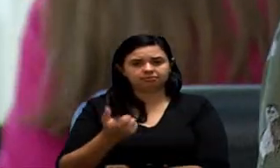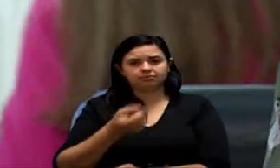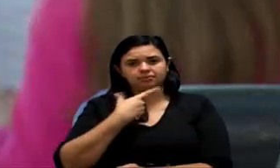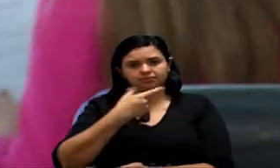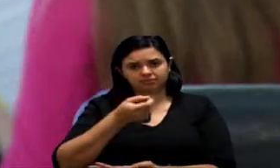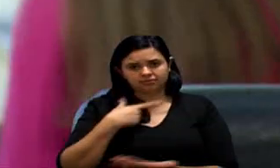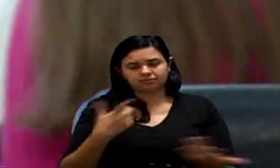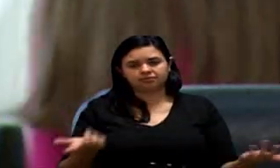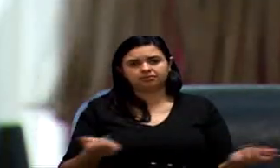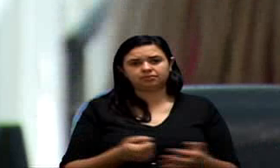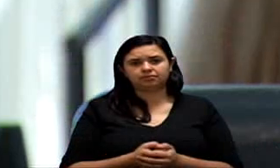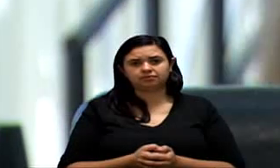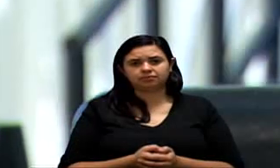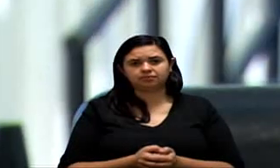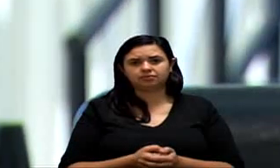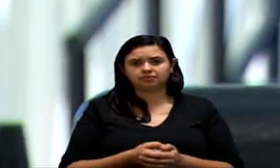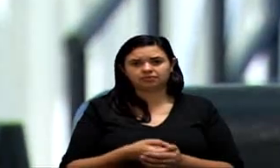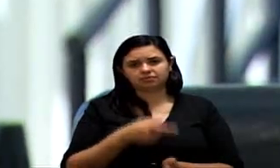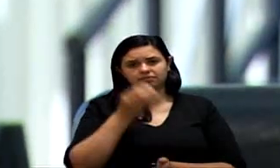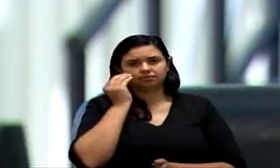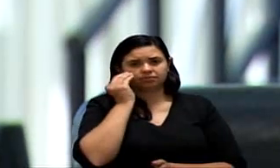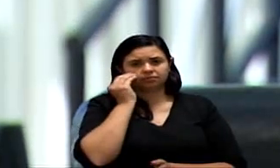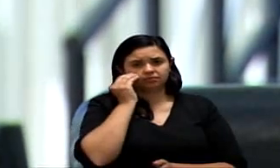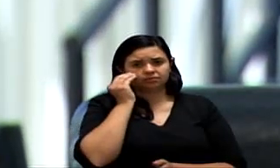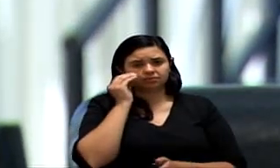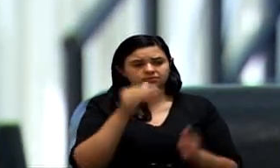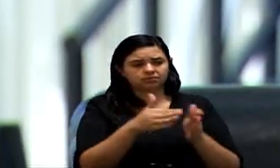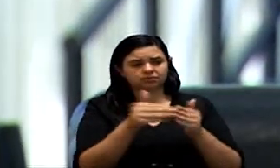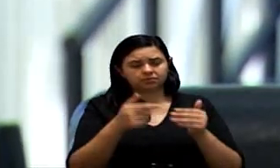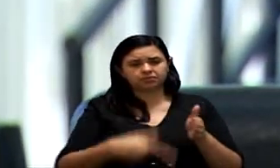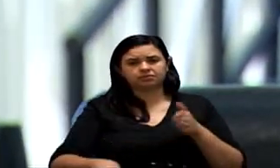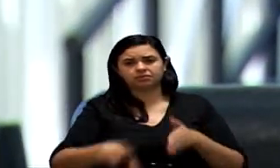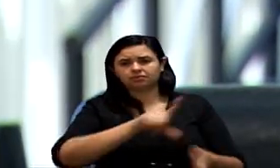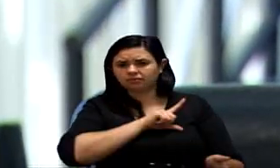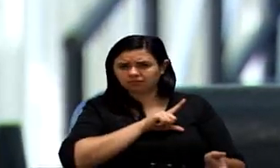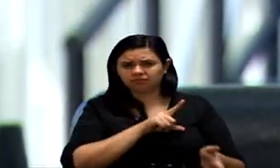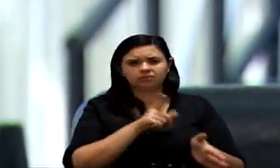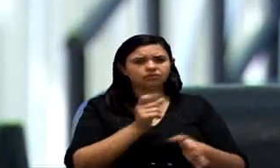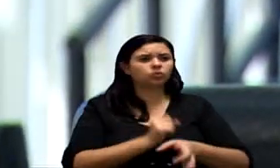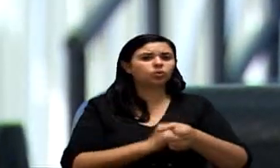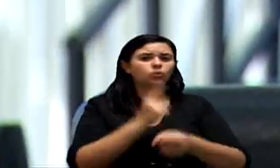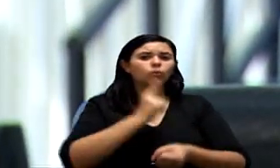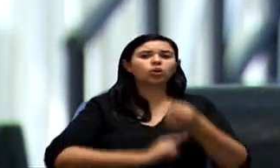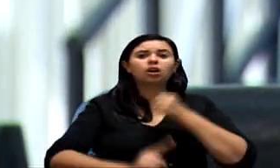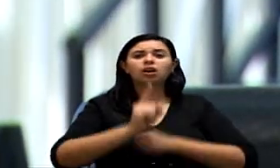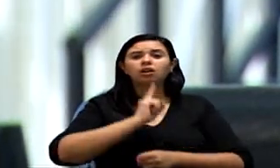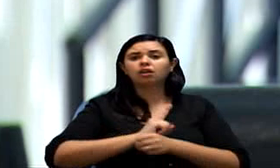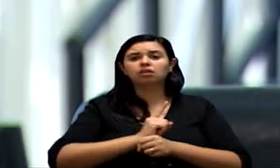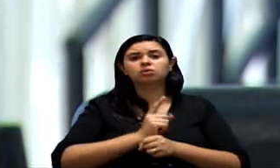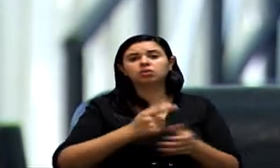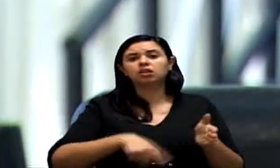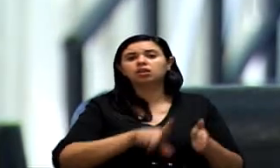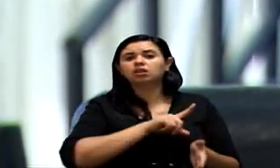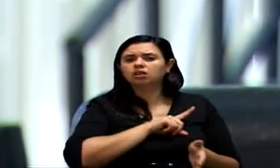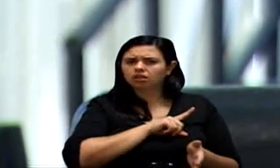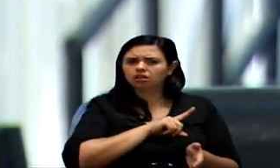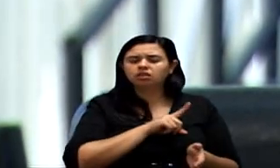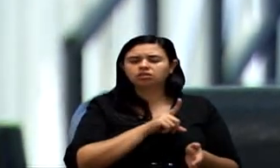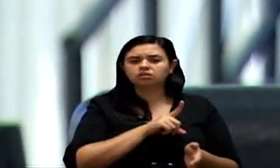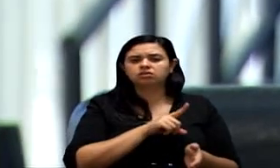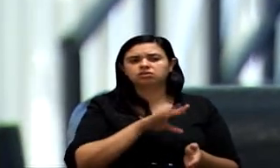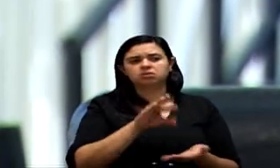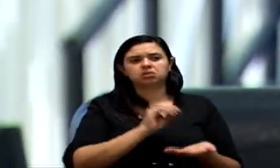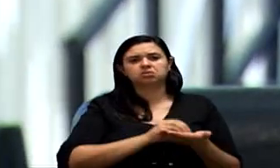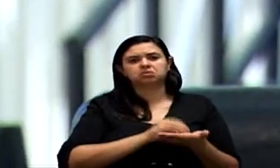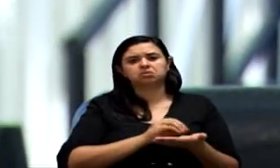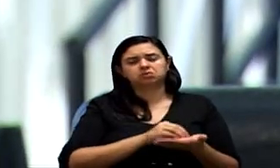tentar pedir com um ano de antecedência, porque realmente faltar medicamento na atenção básica, isso é... prejudicar ainda mais